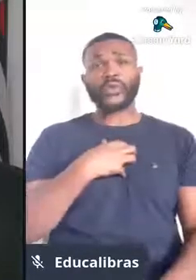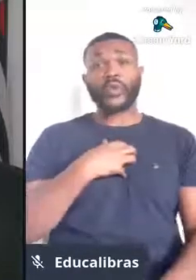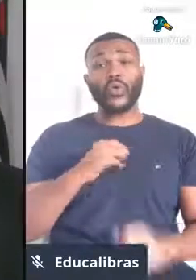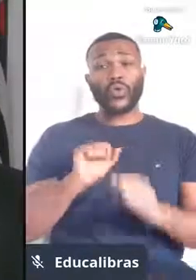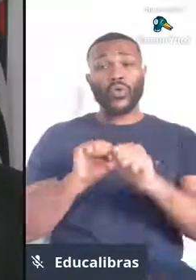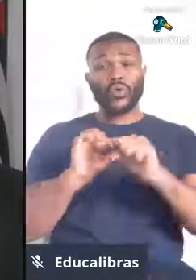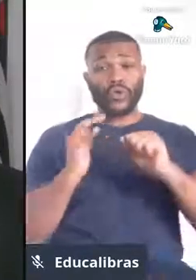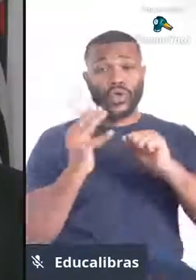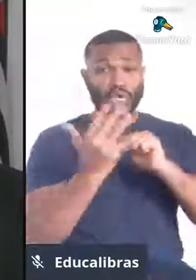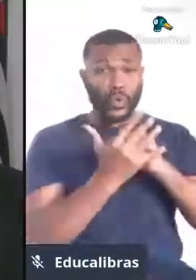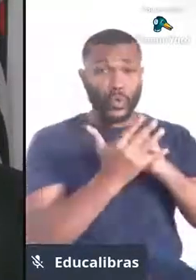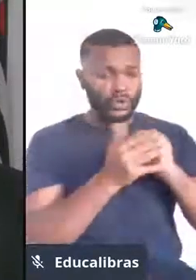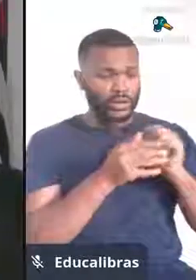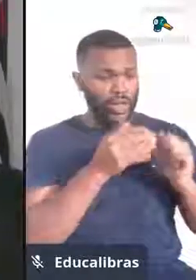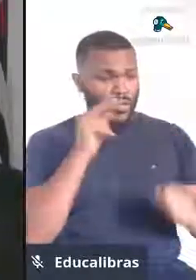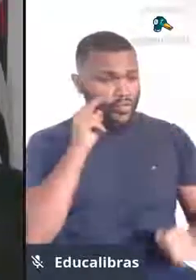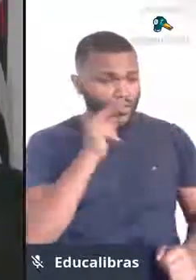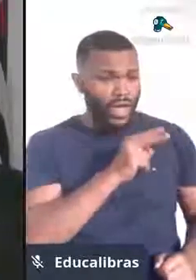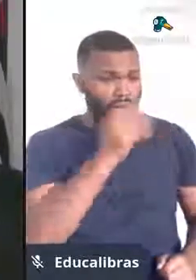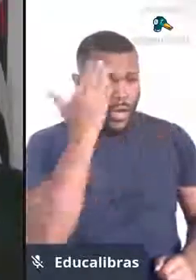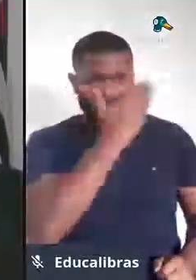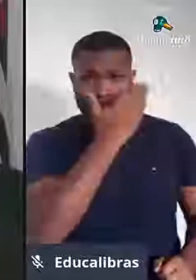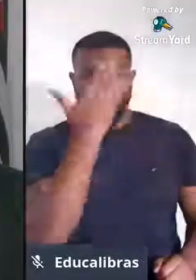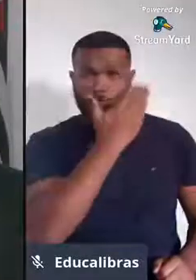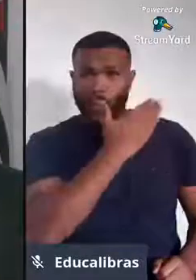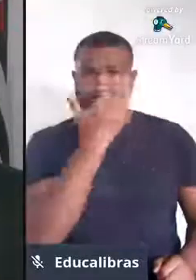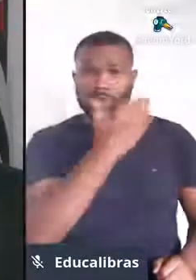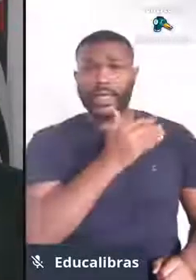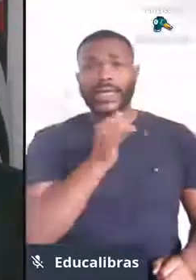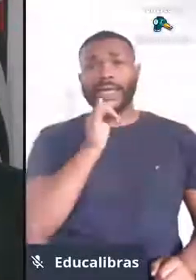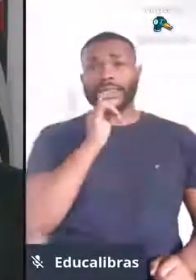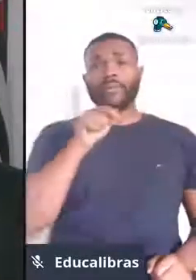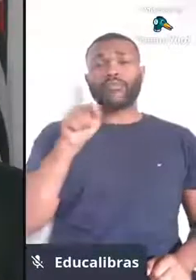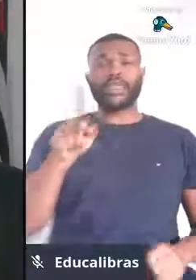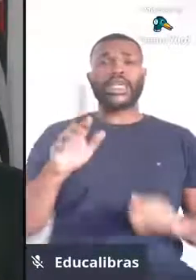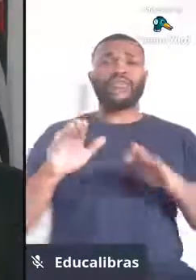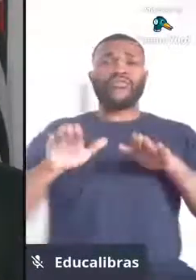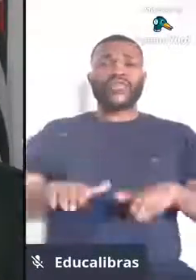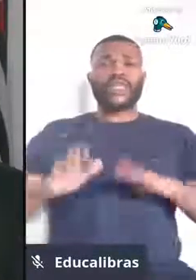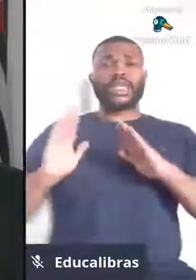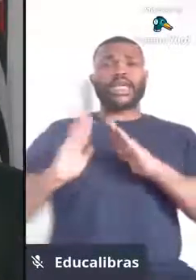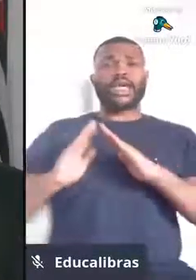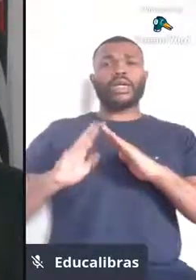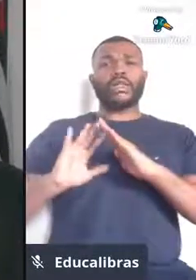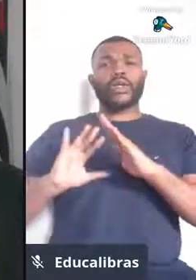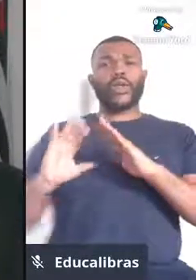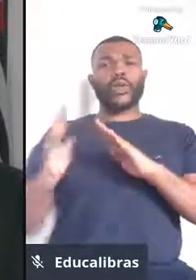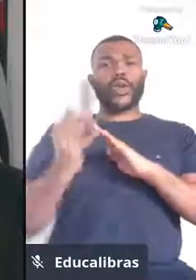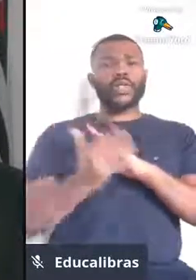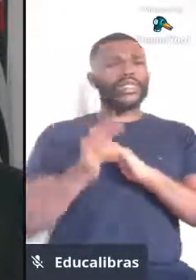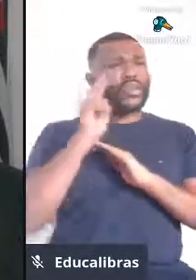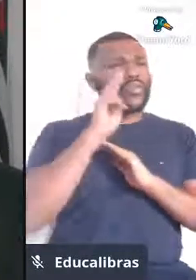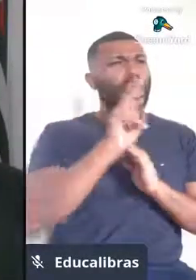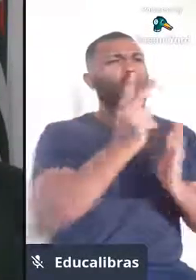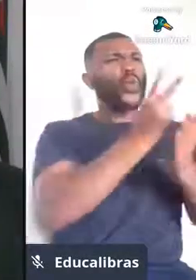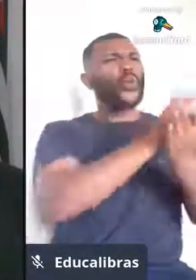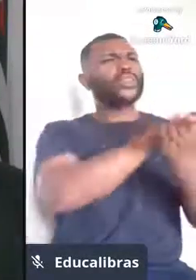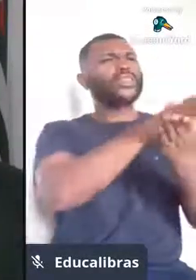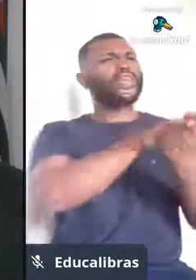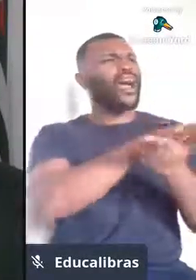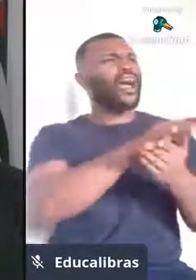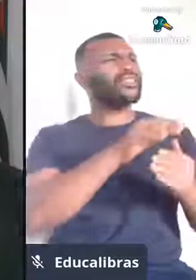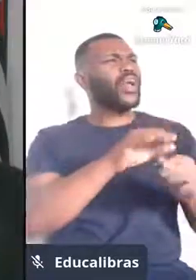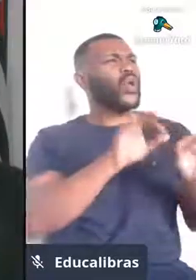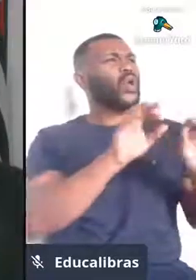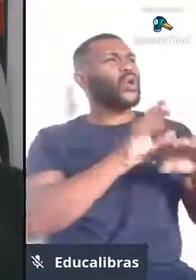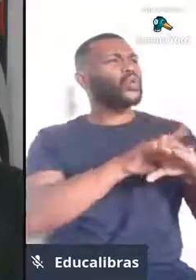Então, se você está lá na sua casa, respeitando a quarentena, e você não está vendo acontecer nada, você fala, bom, vou sair, né? Não tem nada